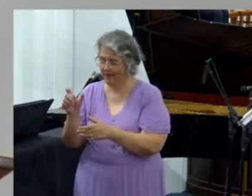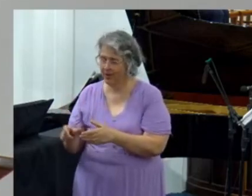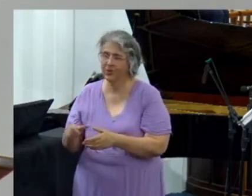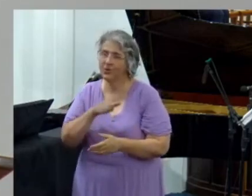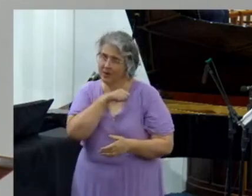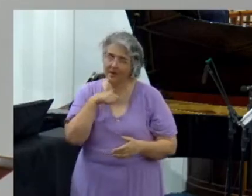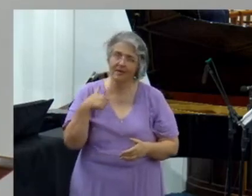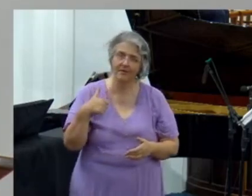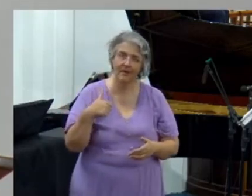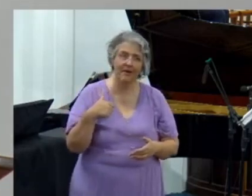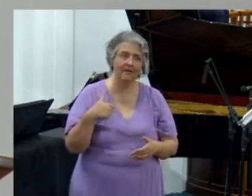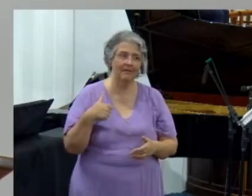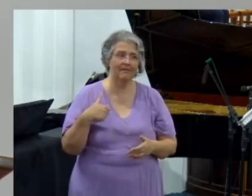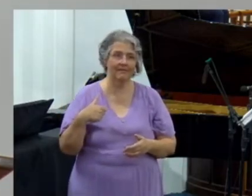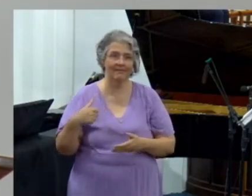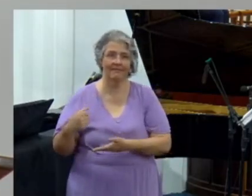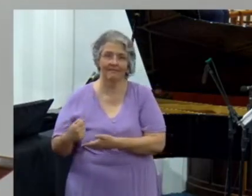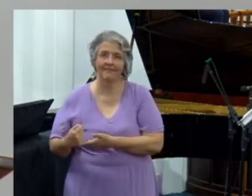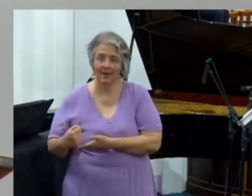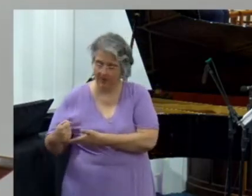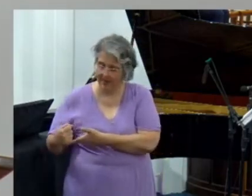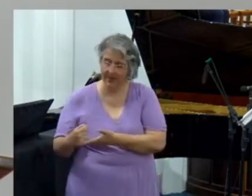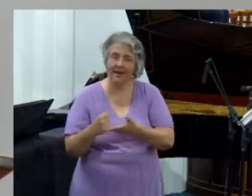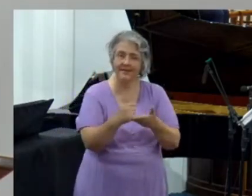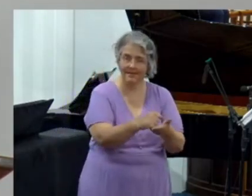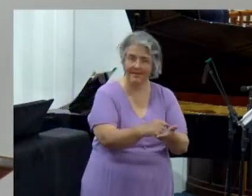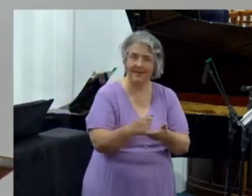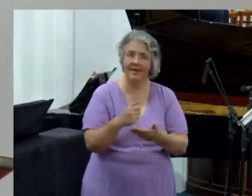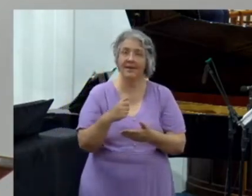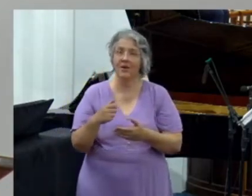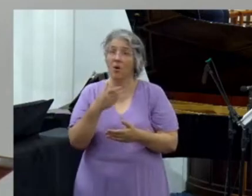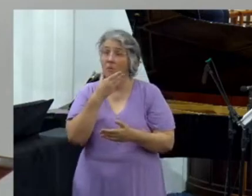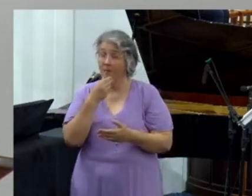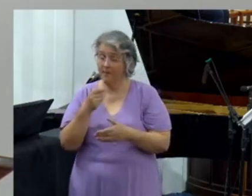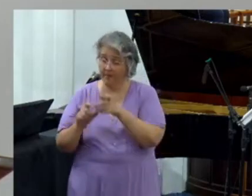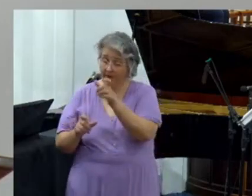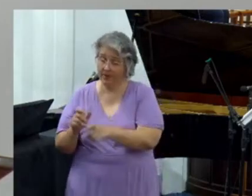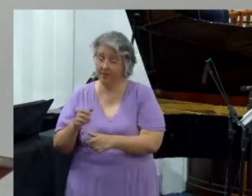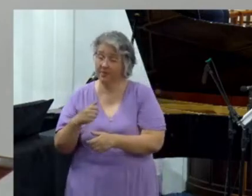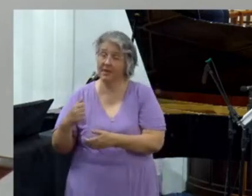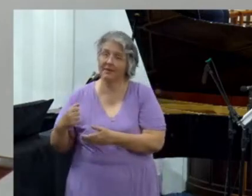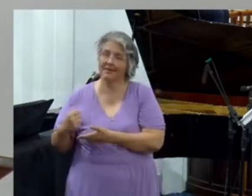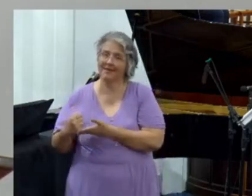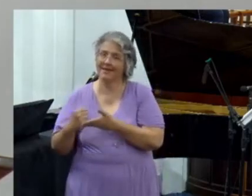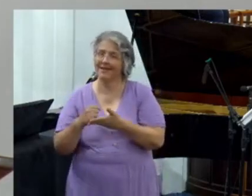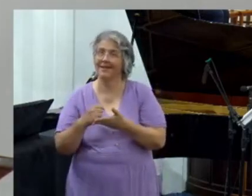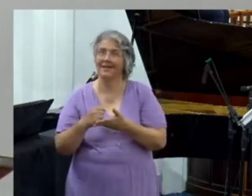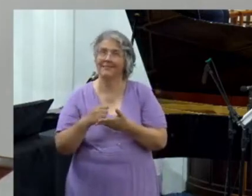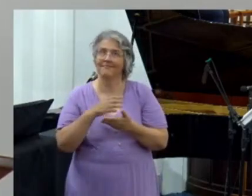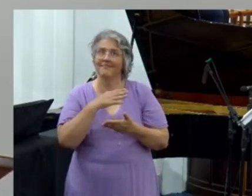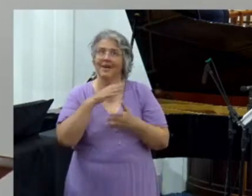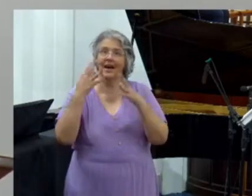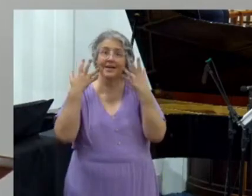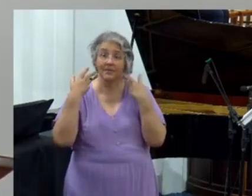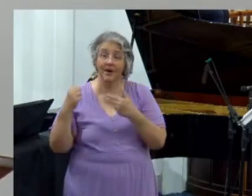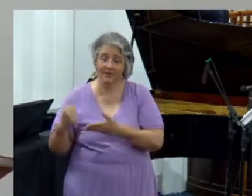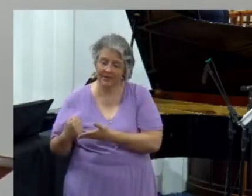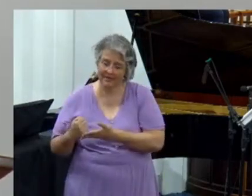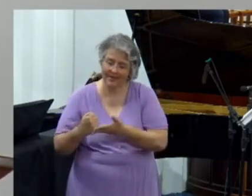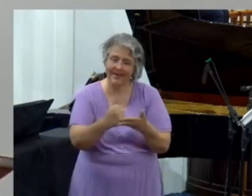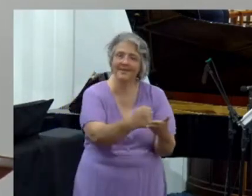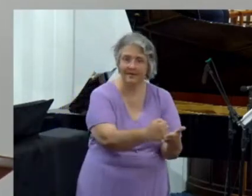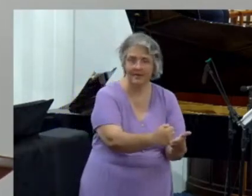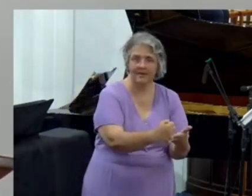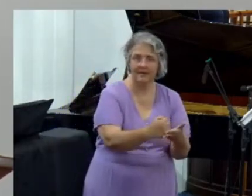lá e comprar o seu animal que iria ofertar. E o que antes era comprado a certa distância do templo, começou a ser comprado dentro do pátio dos gentios, dentro